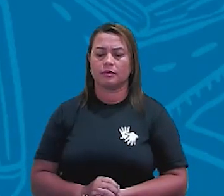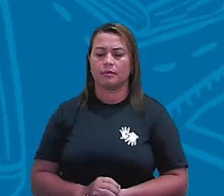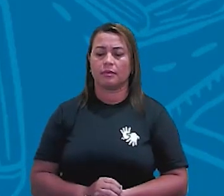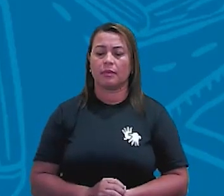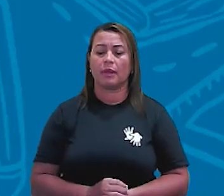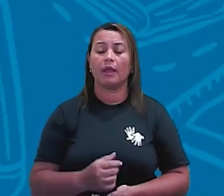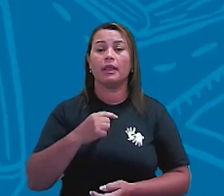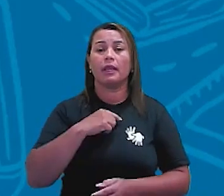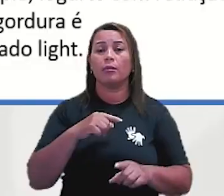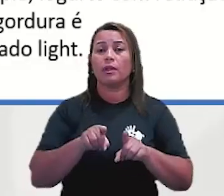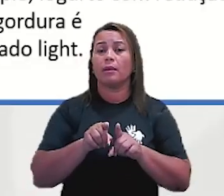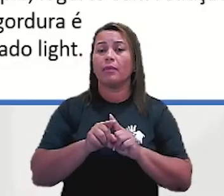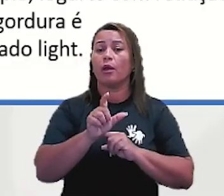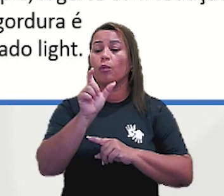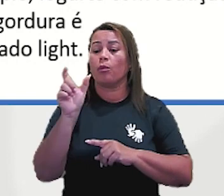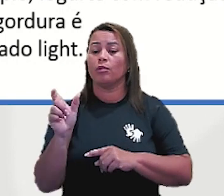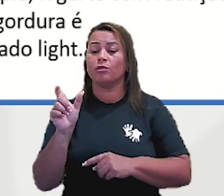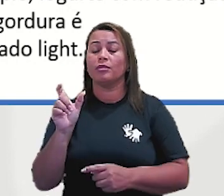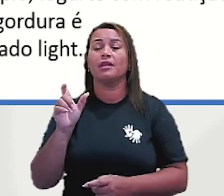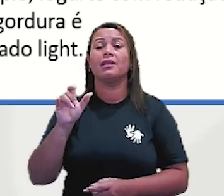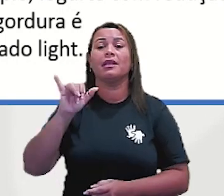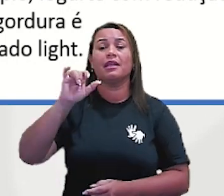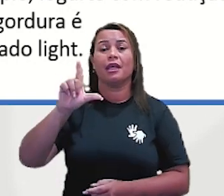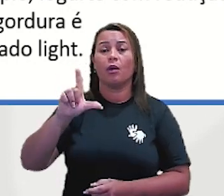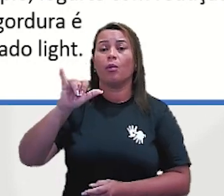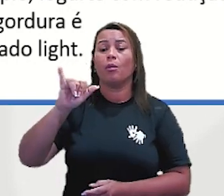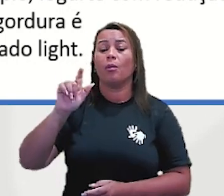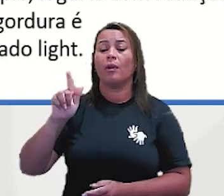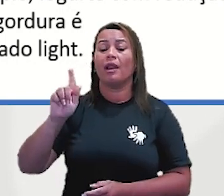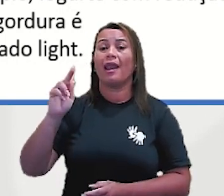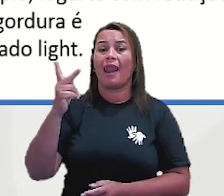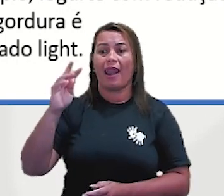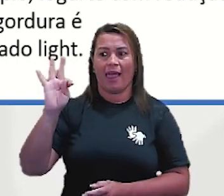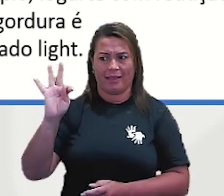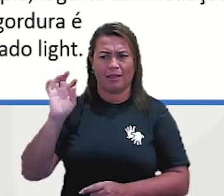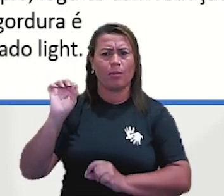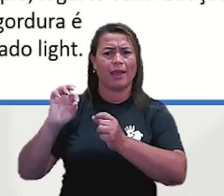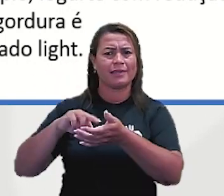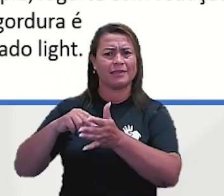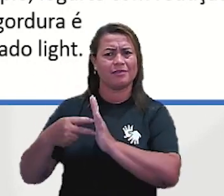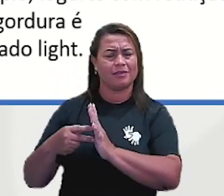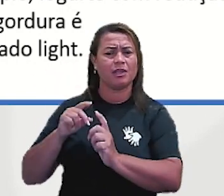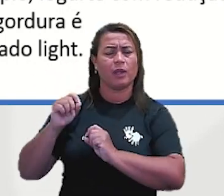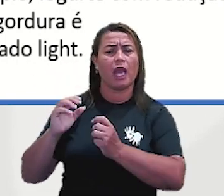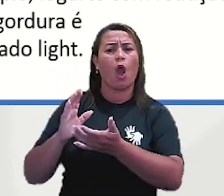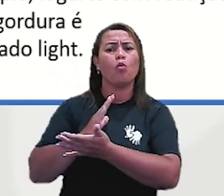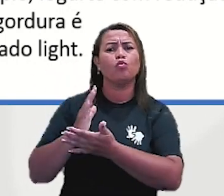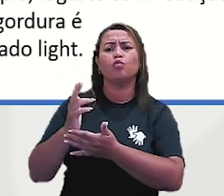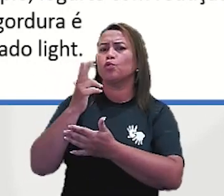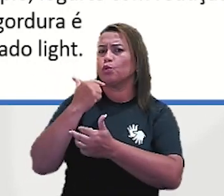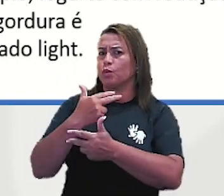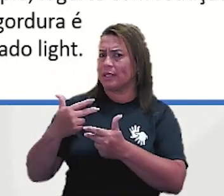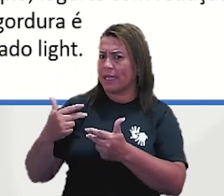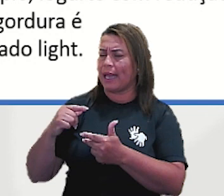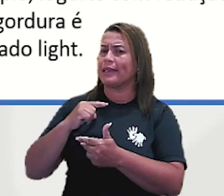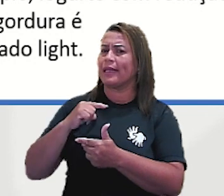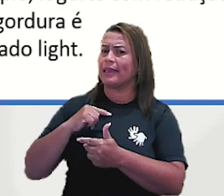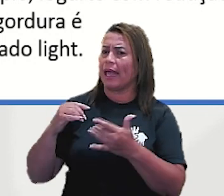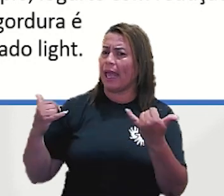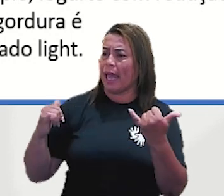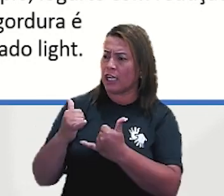E aí a gente tem o alimento light, né? Que são aqueles que apresentam uma quantidade de algum nutriente, né? Ou um valor energético que é